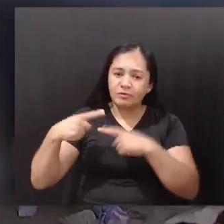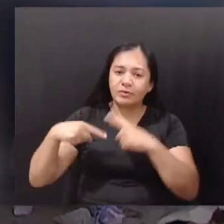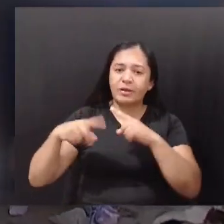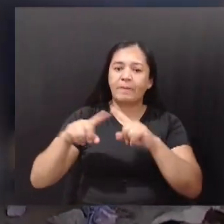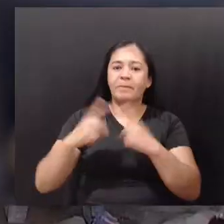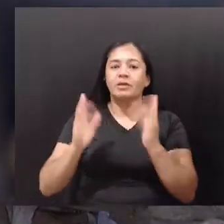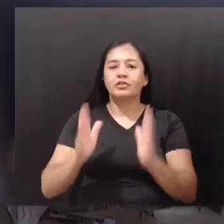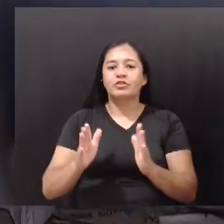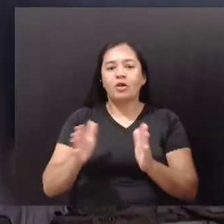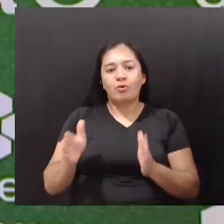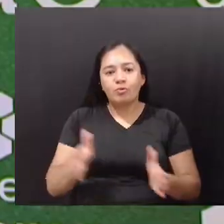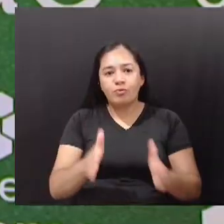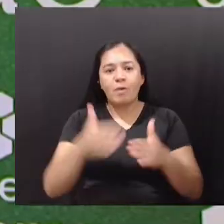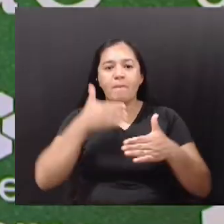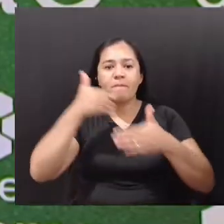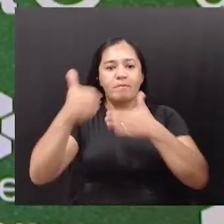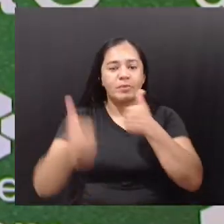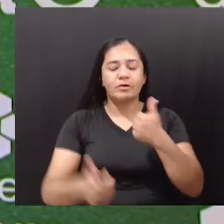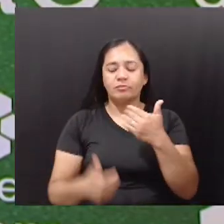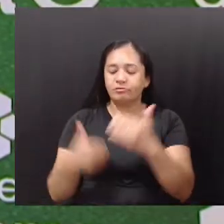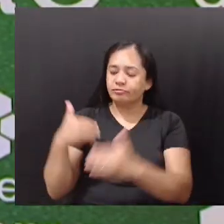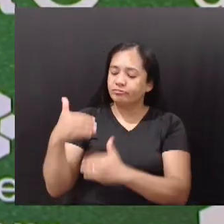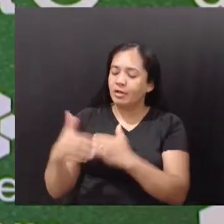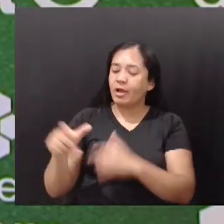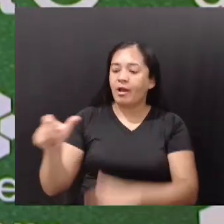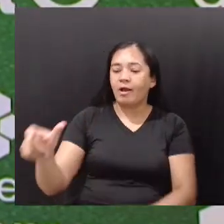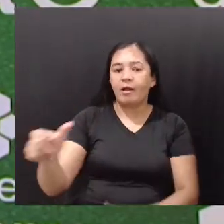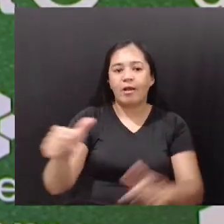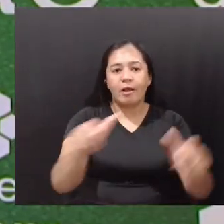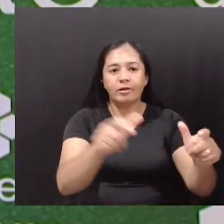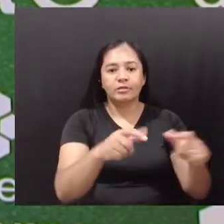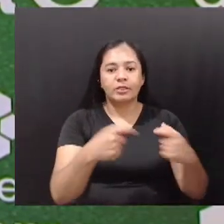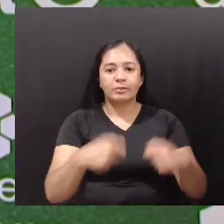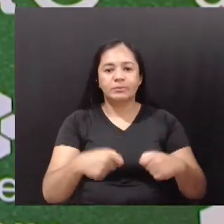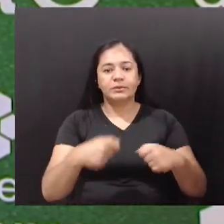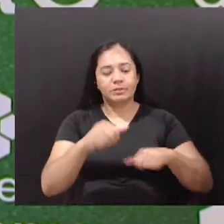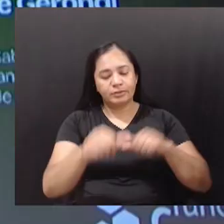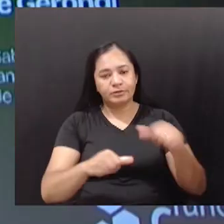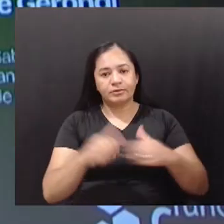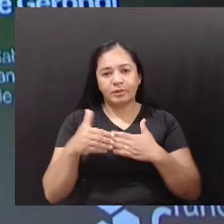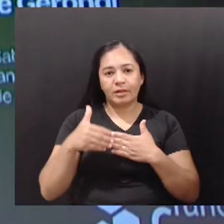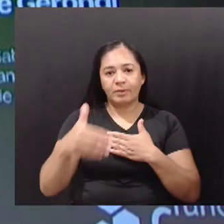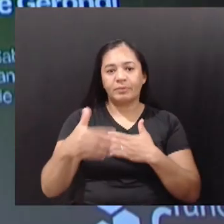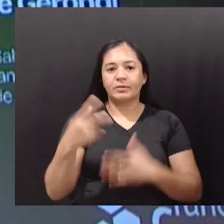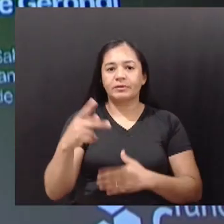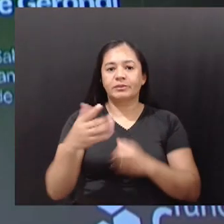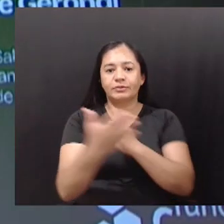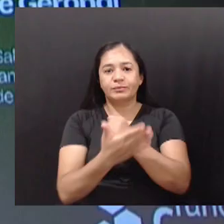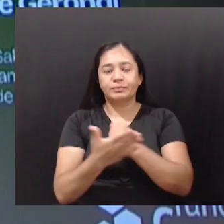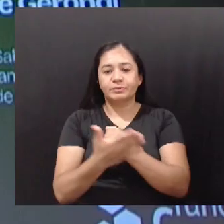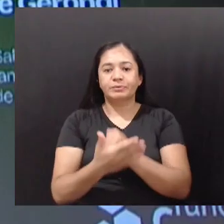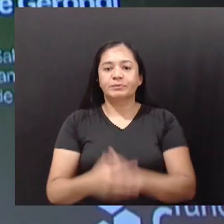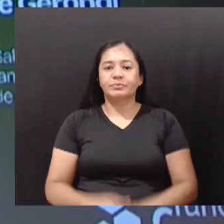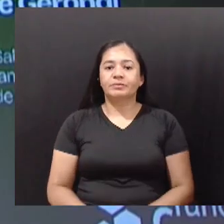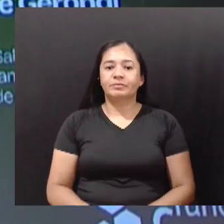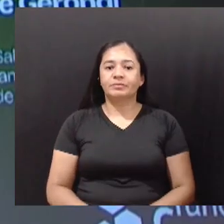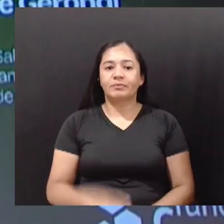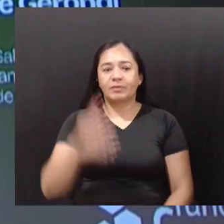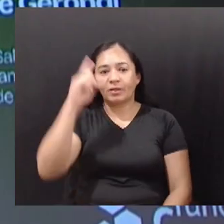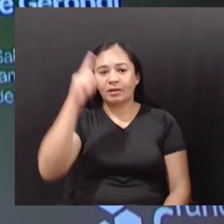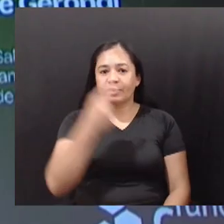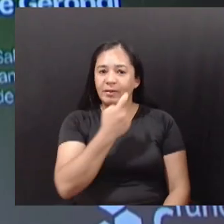caminho que cada território possa ser modificado a partir das suas bases. Mirna Abreu, que ficou no segundo